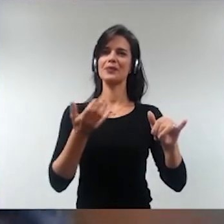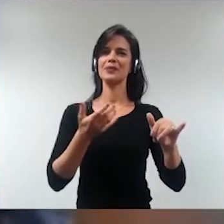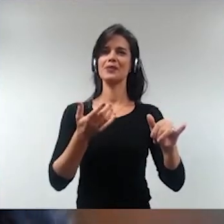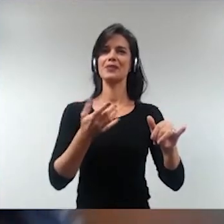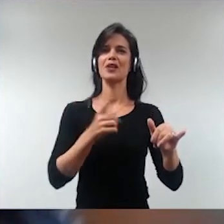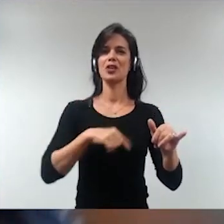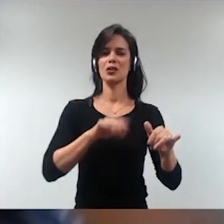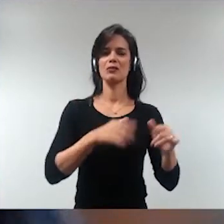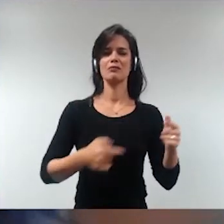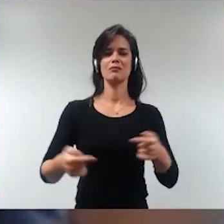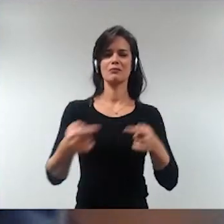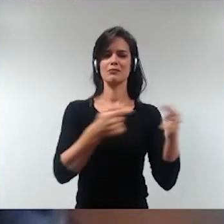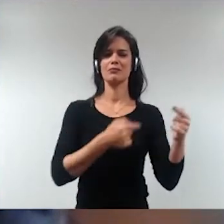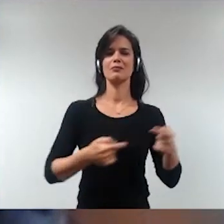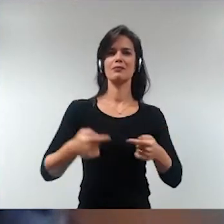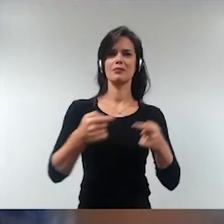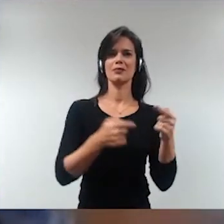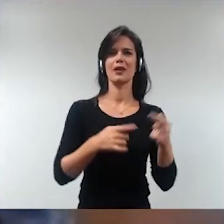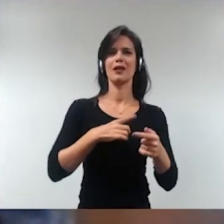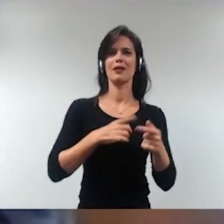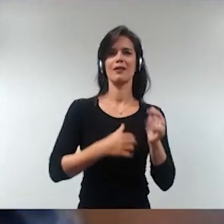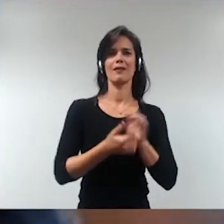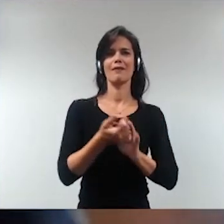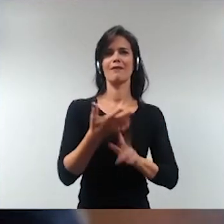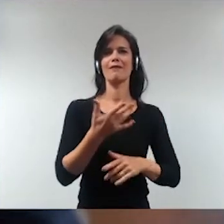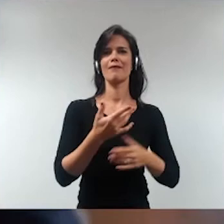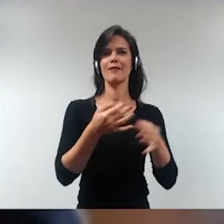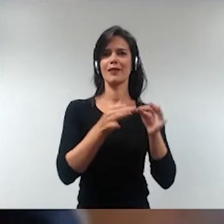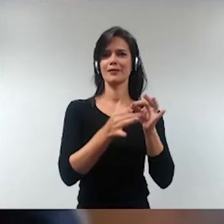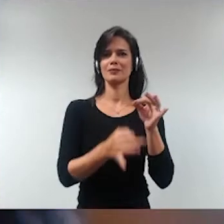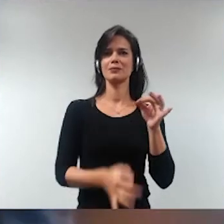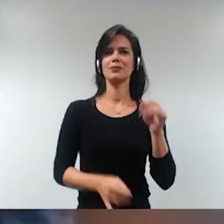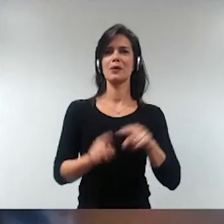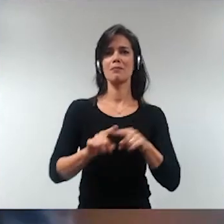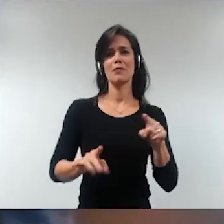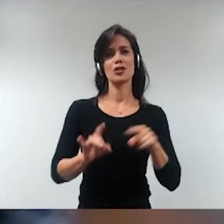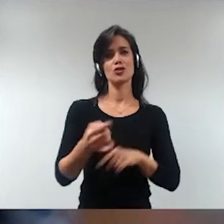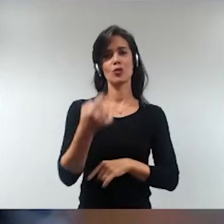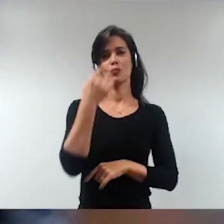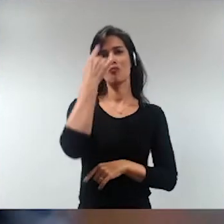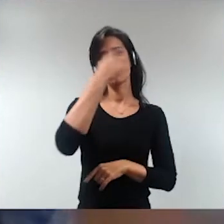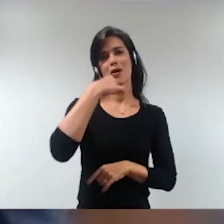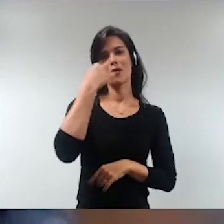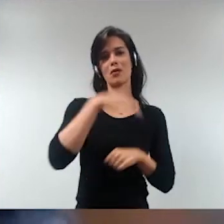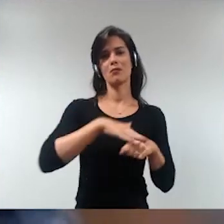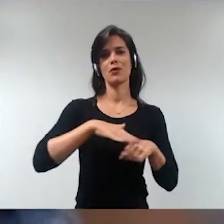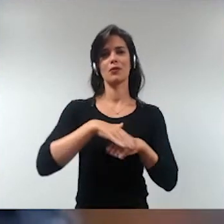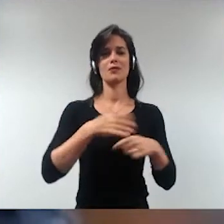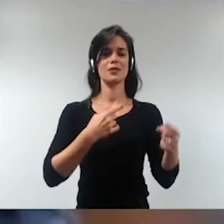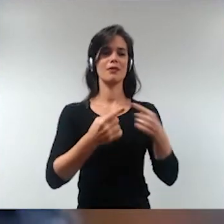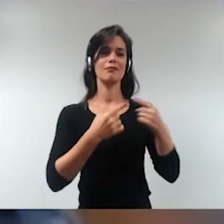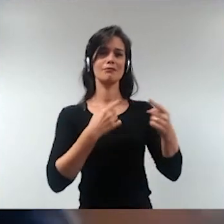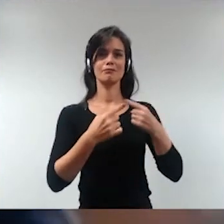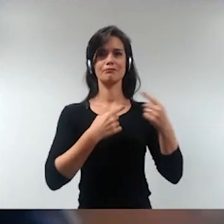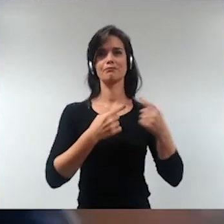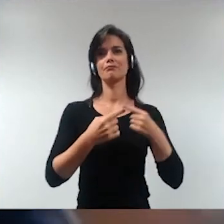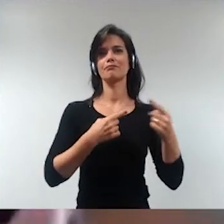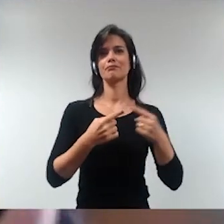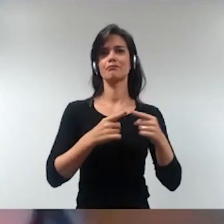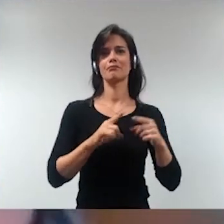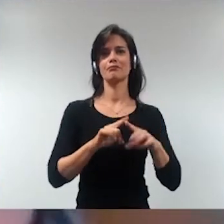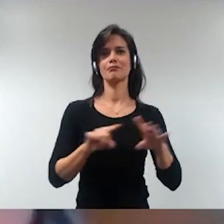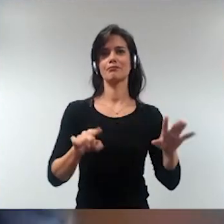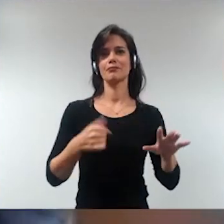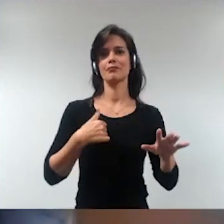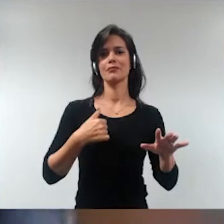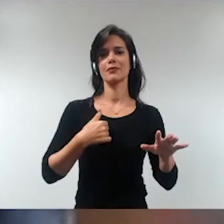debatido, comentado pelos nossos palestrantes, porque teremos só apenas uma hora para debater, conversar, mas eu não vou tomar muito